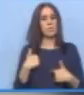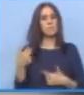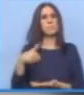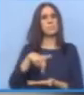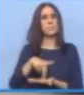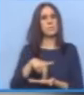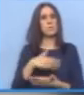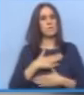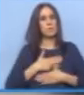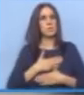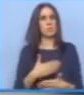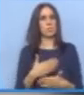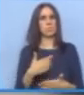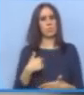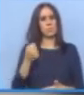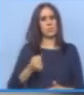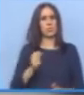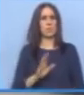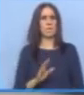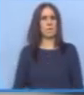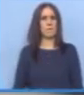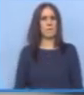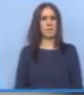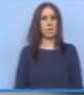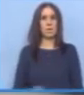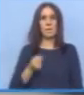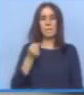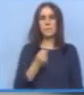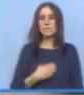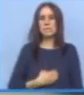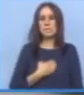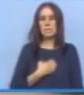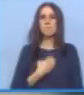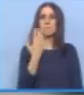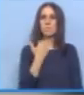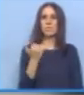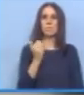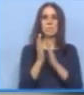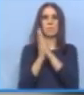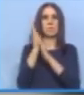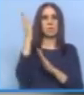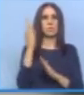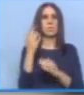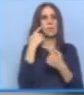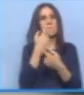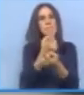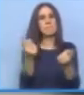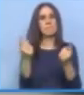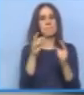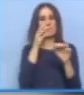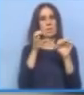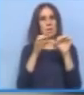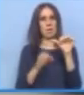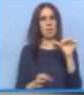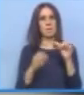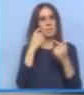para aqui por vocação. Eu era pastor. E, enquanto pastor, senti o chamamento de Deus para anunciar a sua palavra,